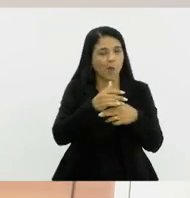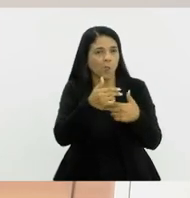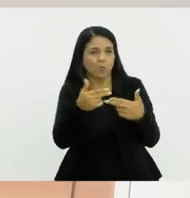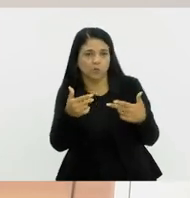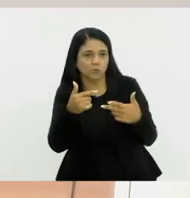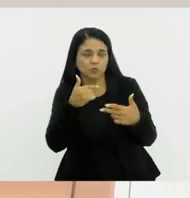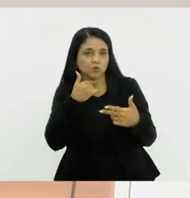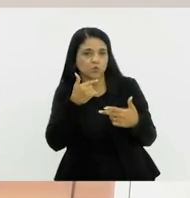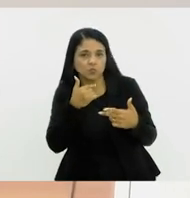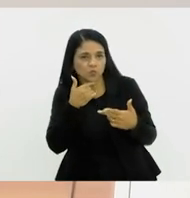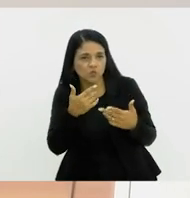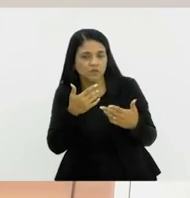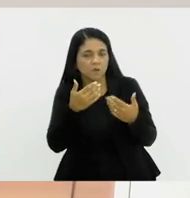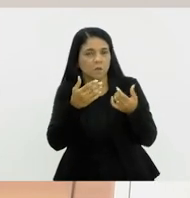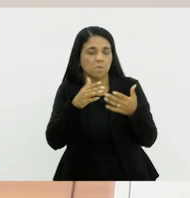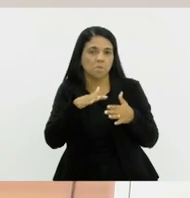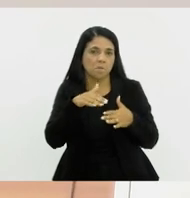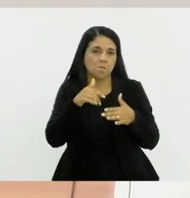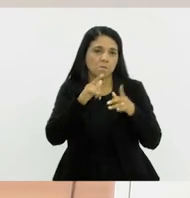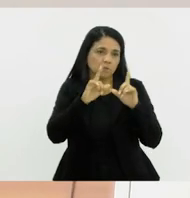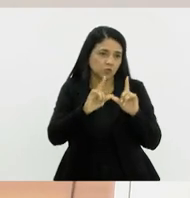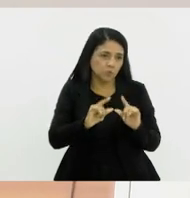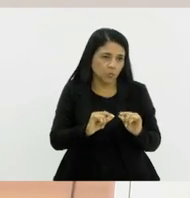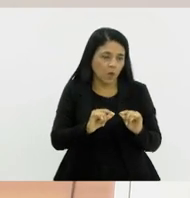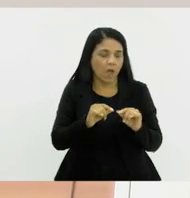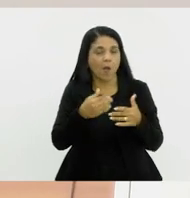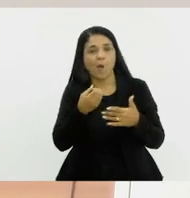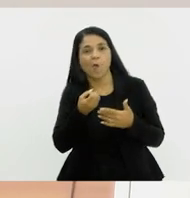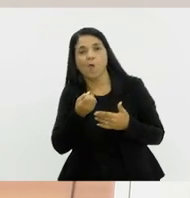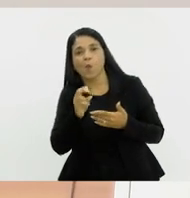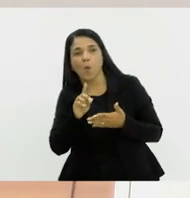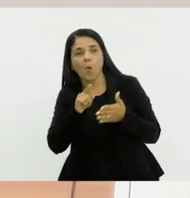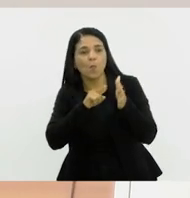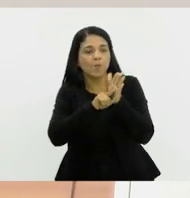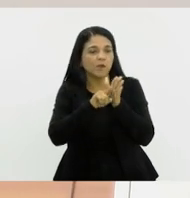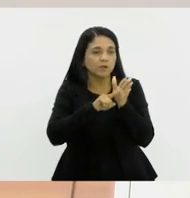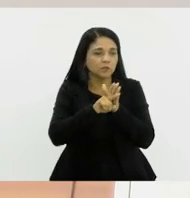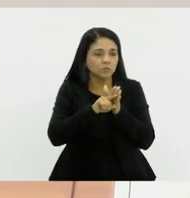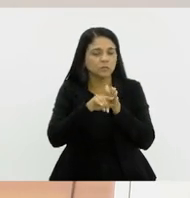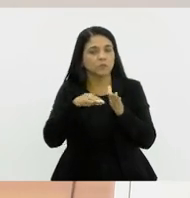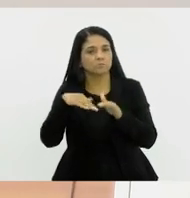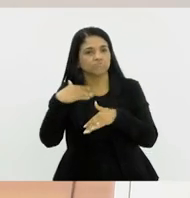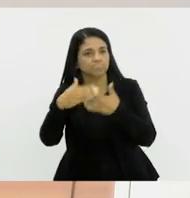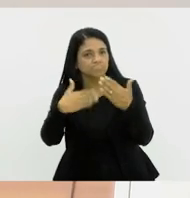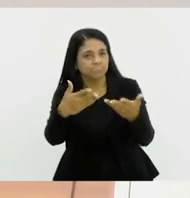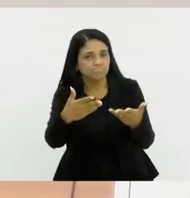dúvidas, acelerar esses questionamentos, ou se a gente está infringindo aí, né,